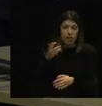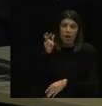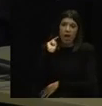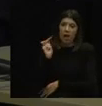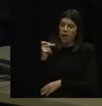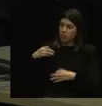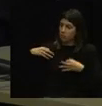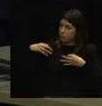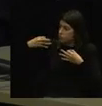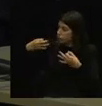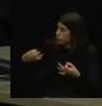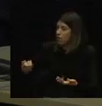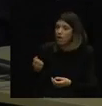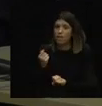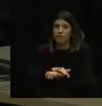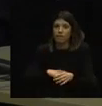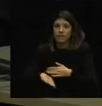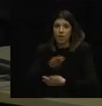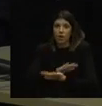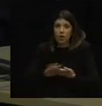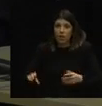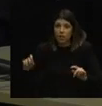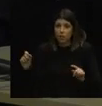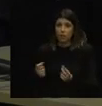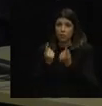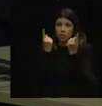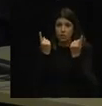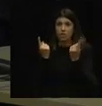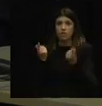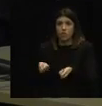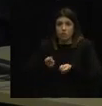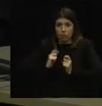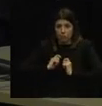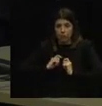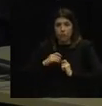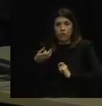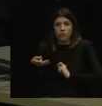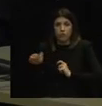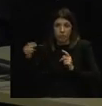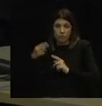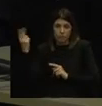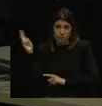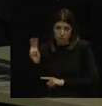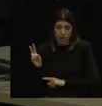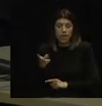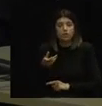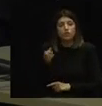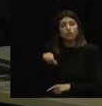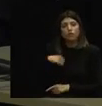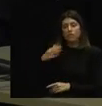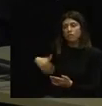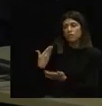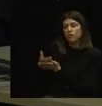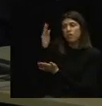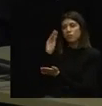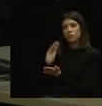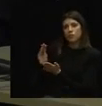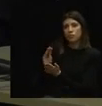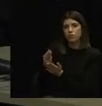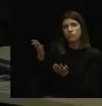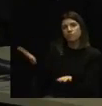que nada tivesse sido feito, no início deste mandato, os Verdes apresentaram uma recomendação para a classificação de